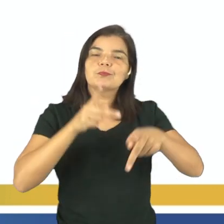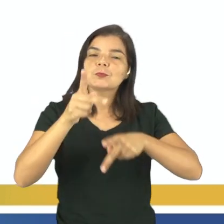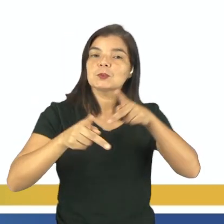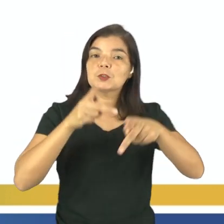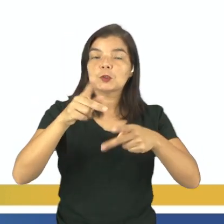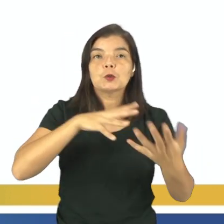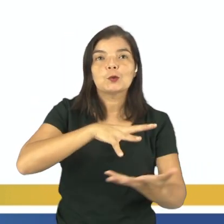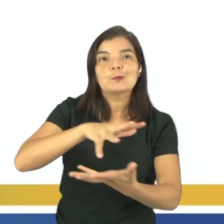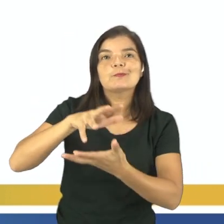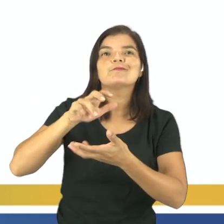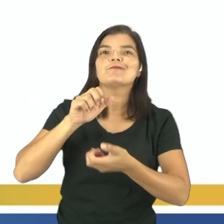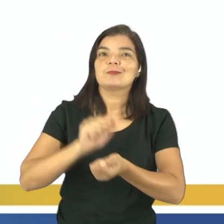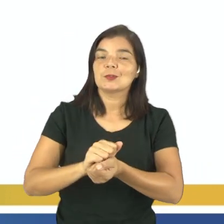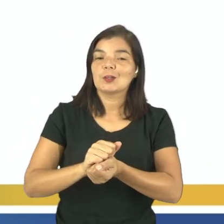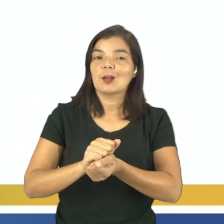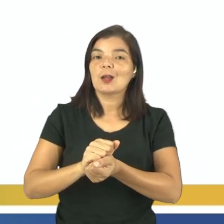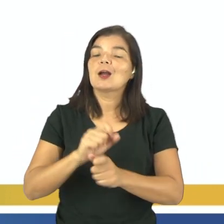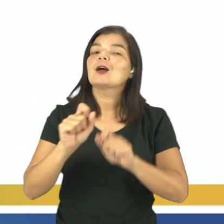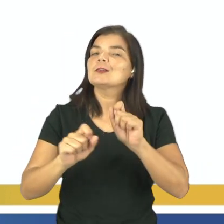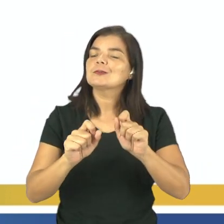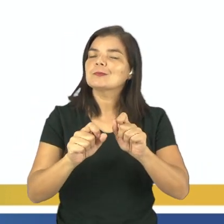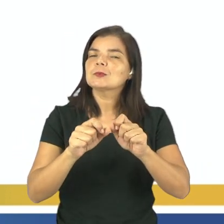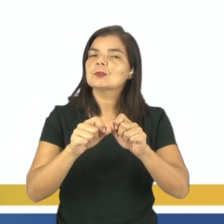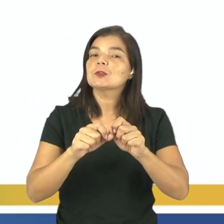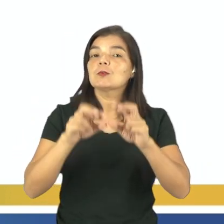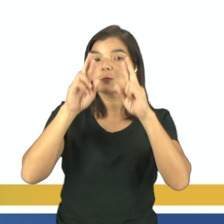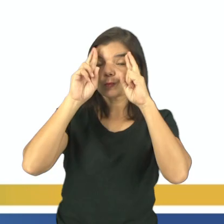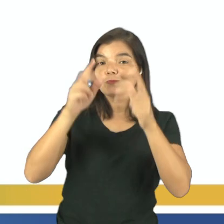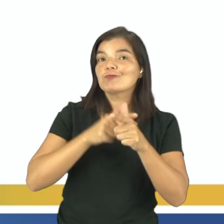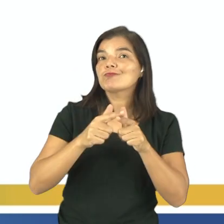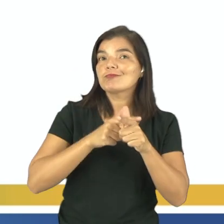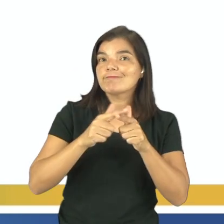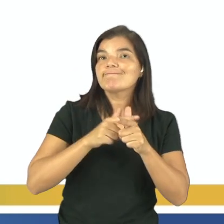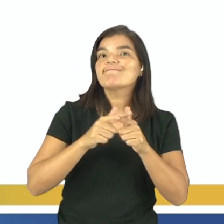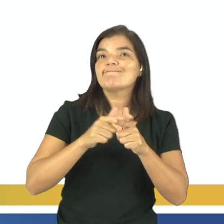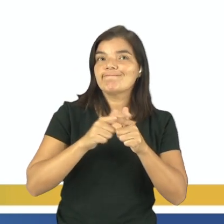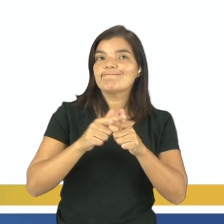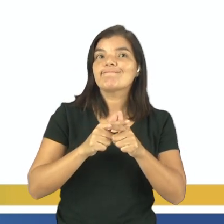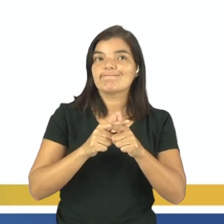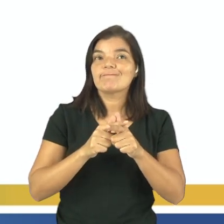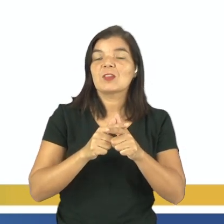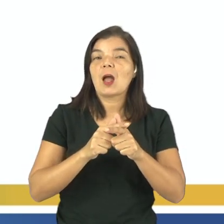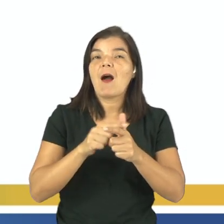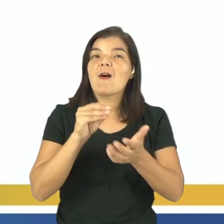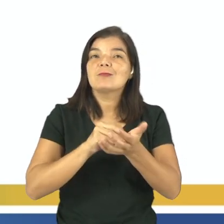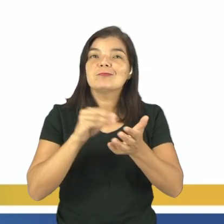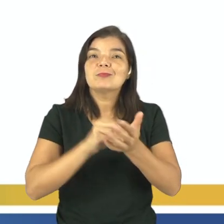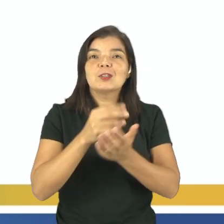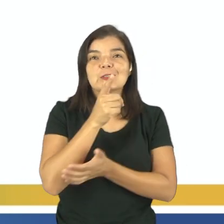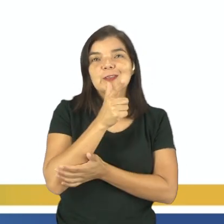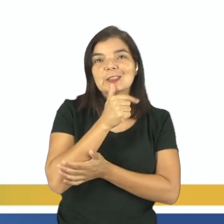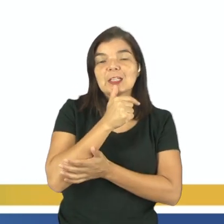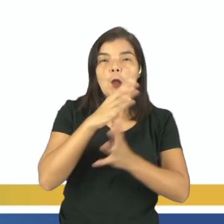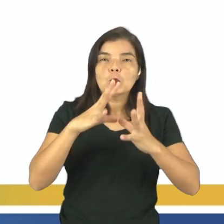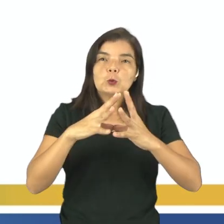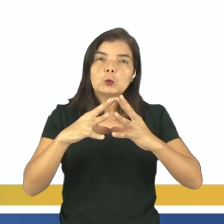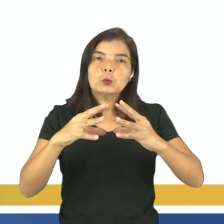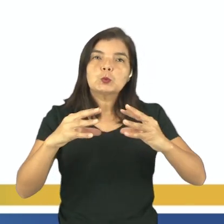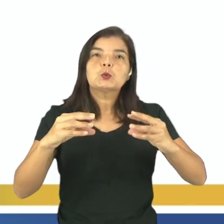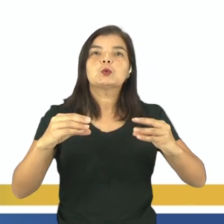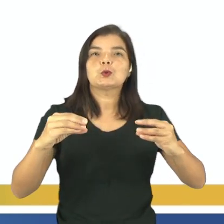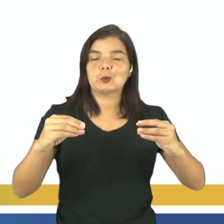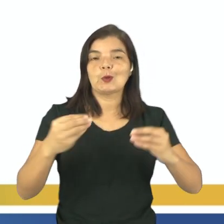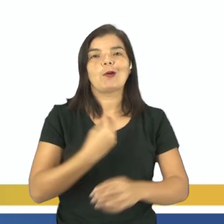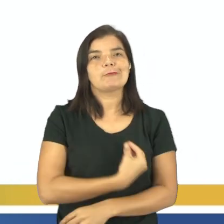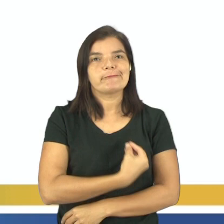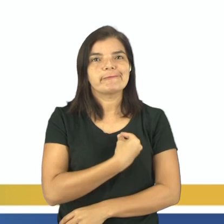população do planeta a respeito dos problemas relativos à escassez deste elemento